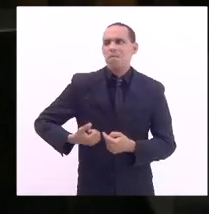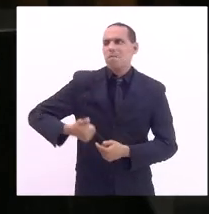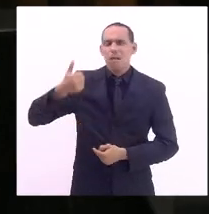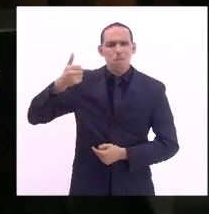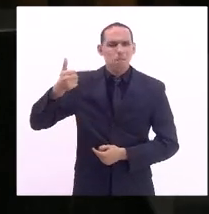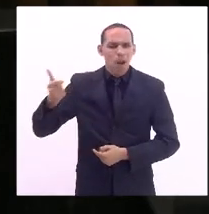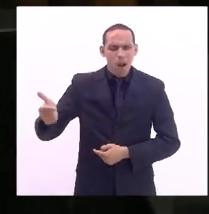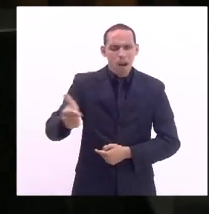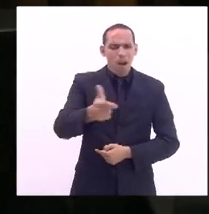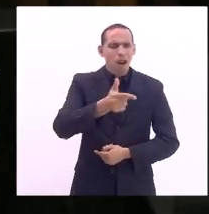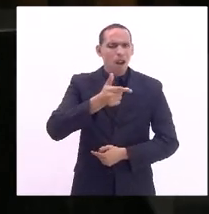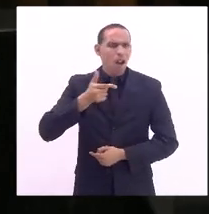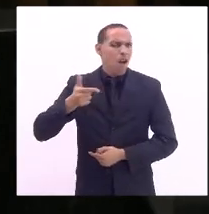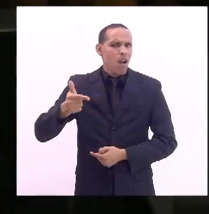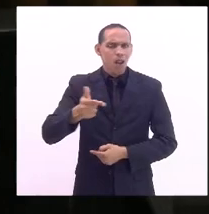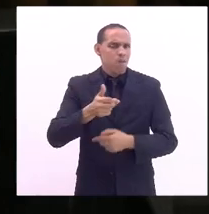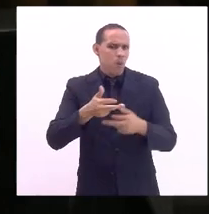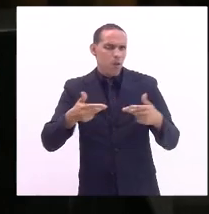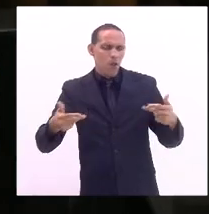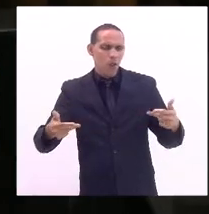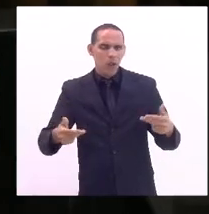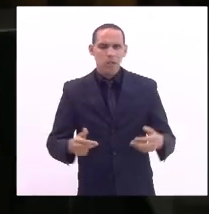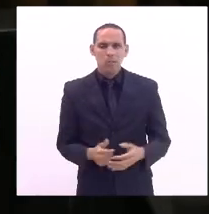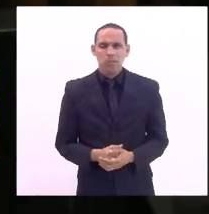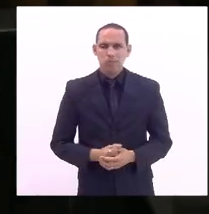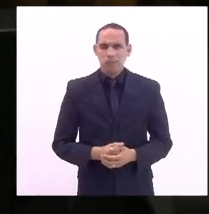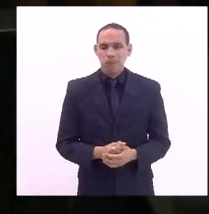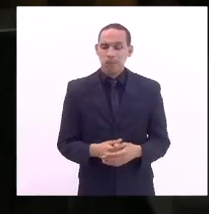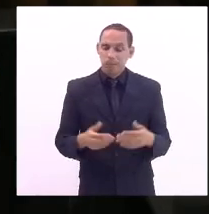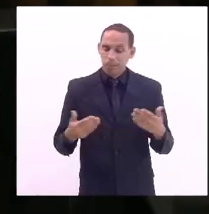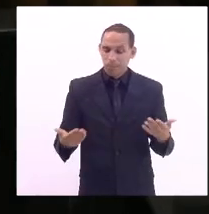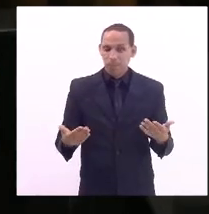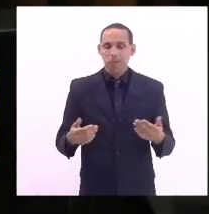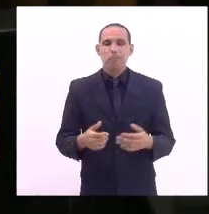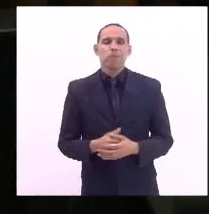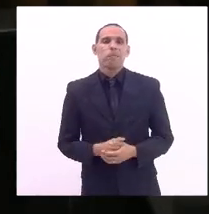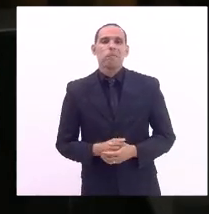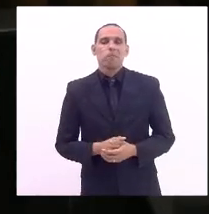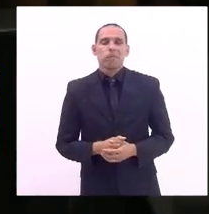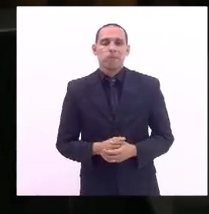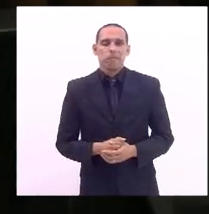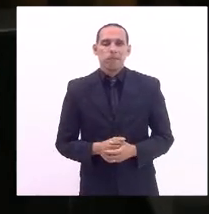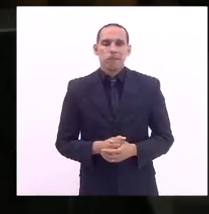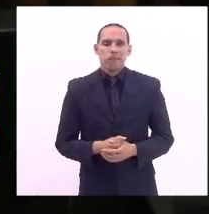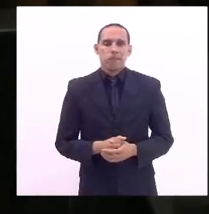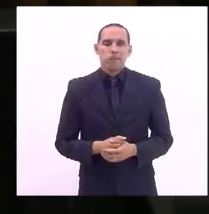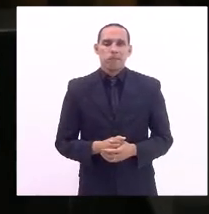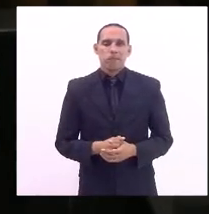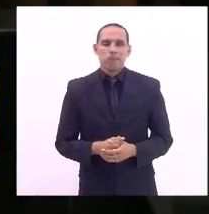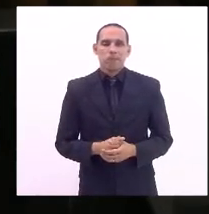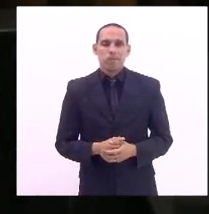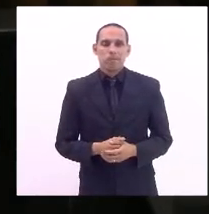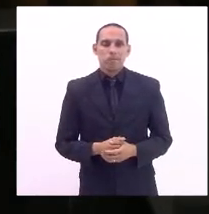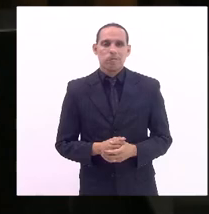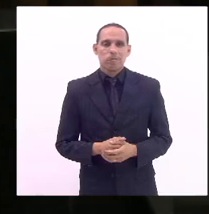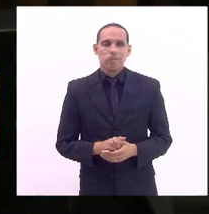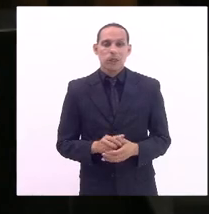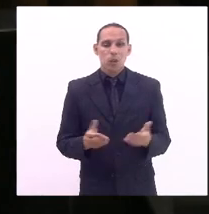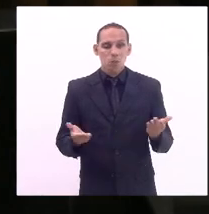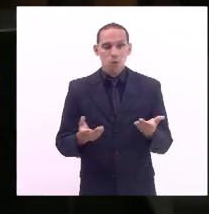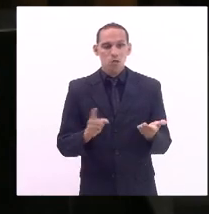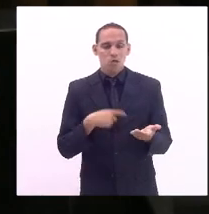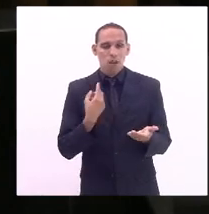qualquer outro bem. Assim posto, senhor presidente, nós estamos